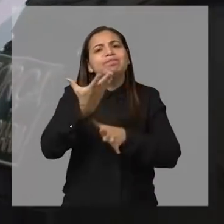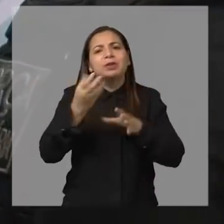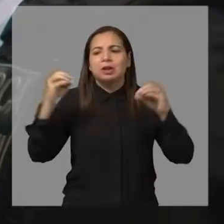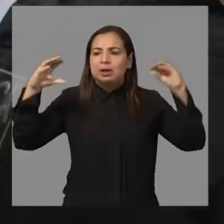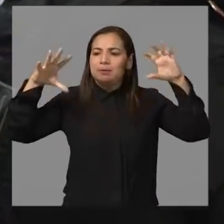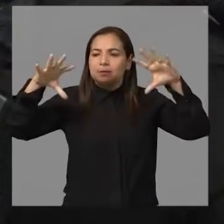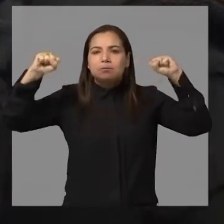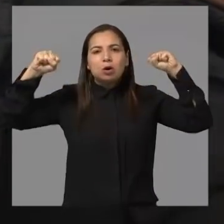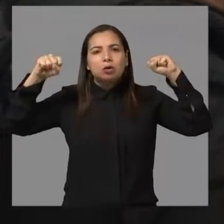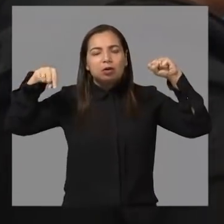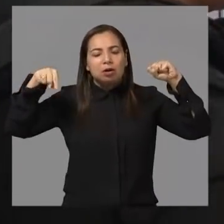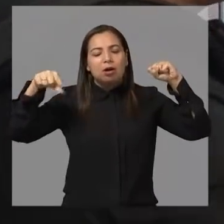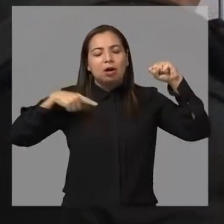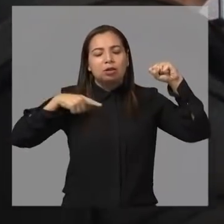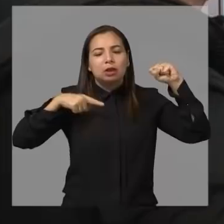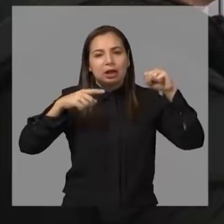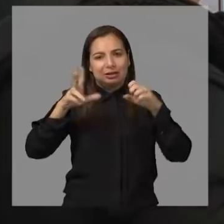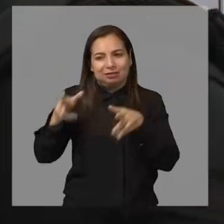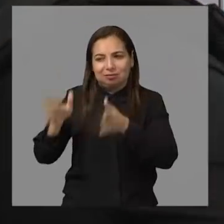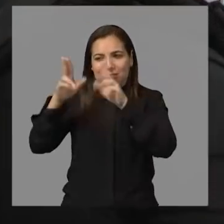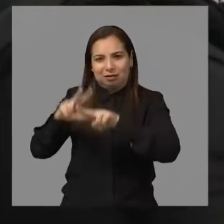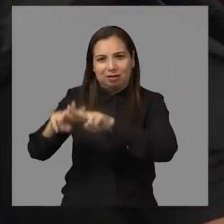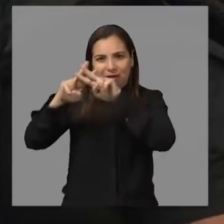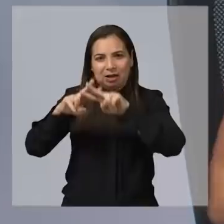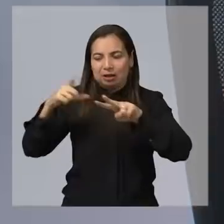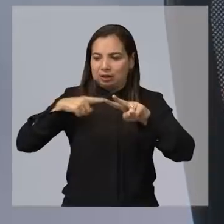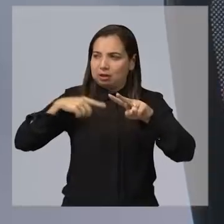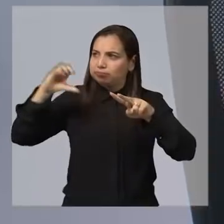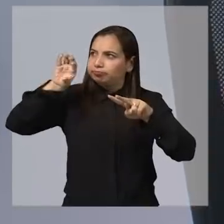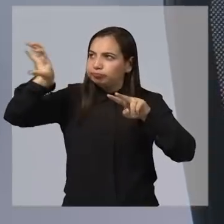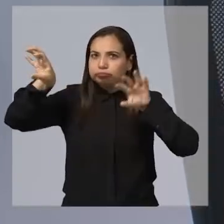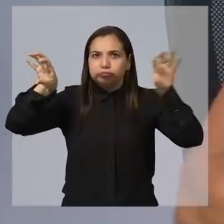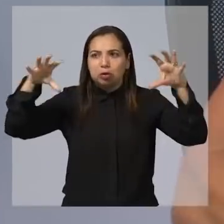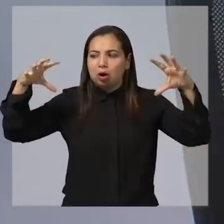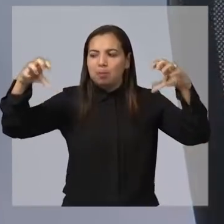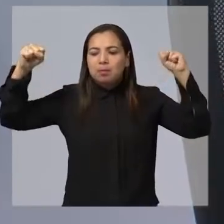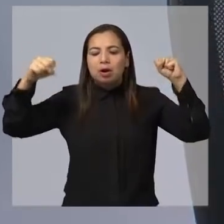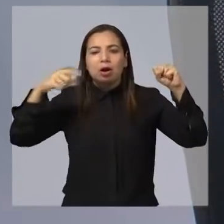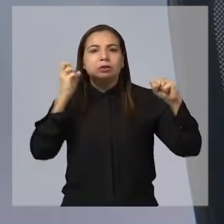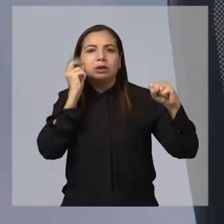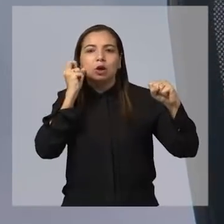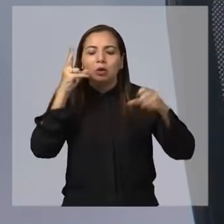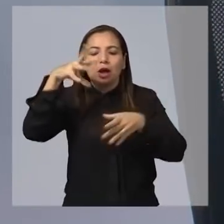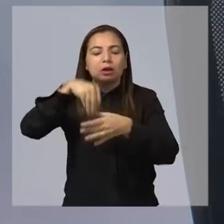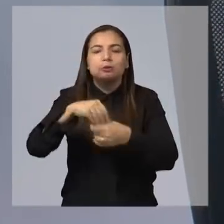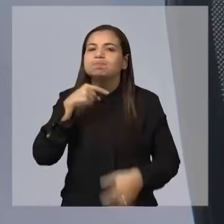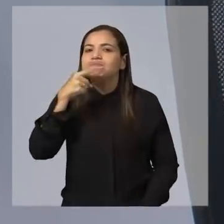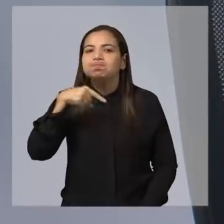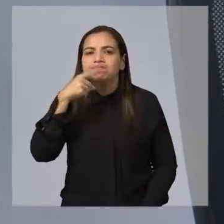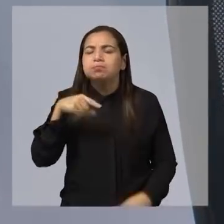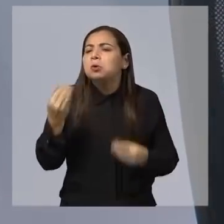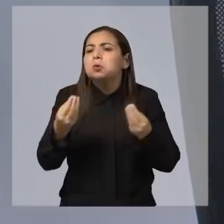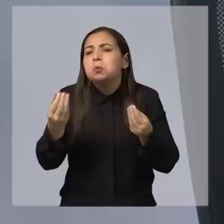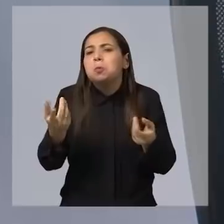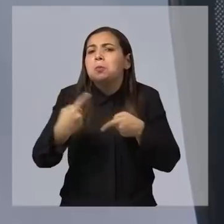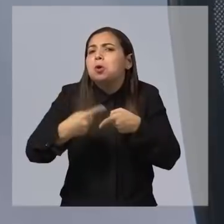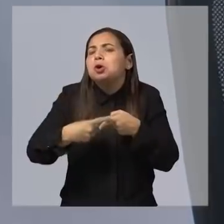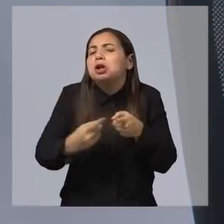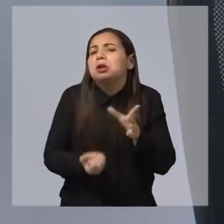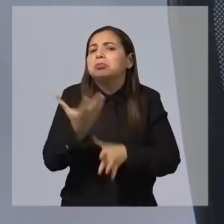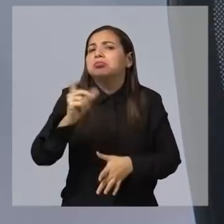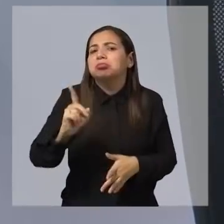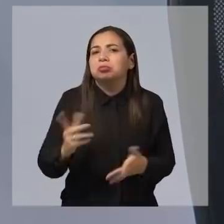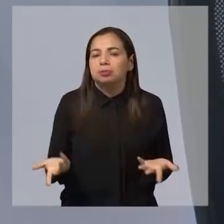né? Porque as pessoas, eu não vivo de teoria, eu vivo de prática, né? Teoria é só para te dar um rumo, né? Então, o que funciona na